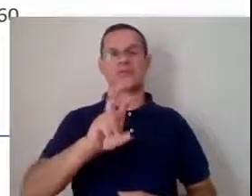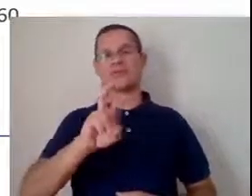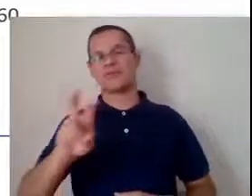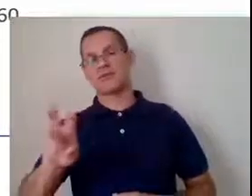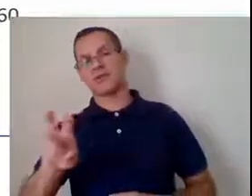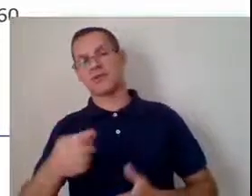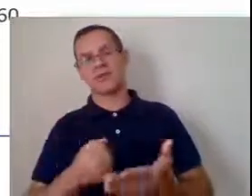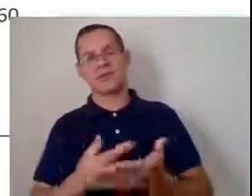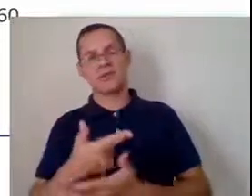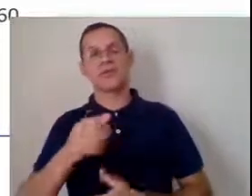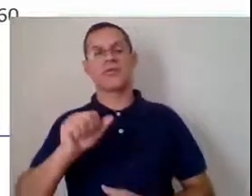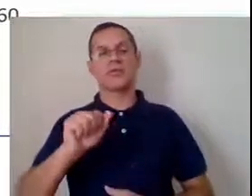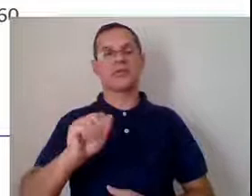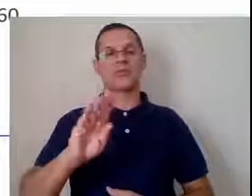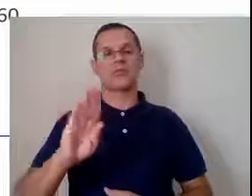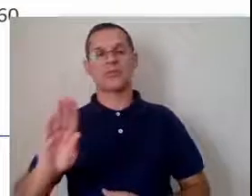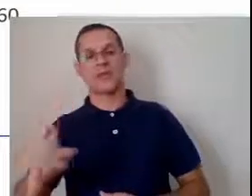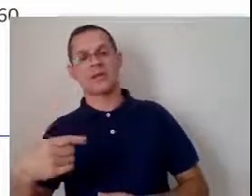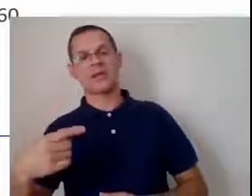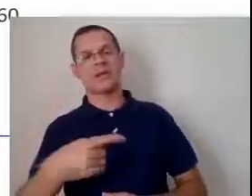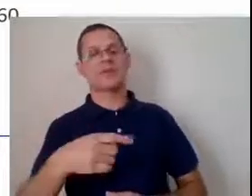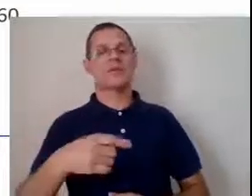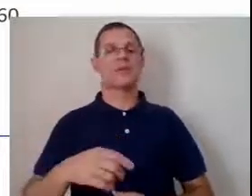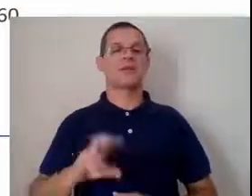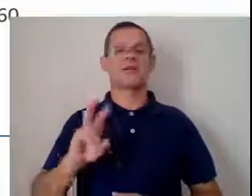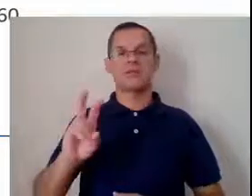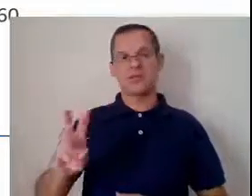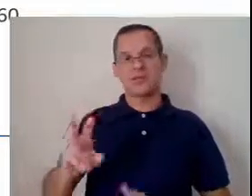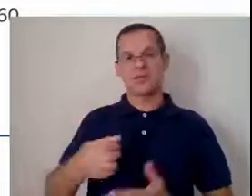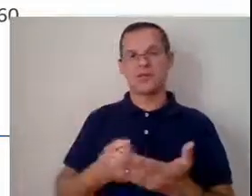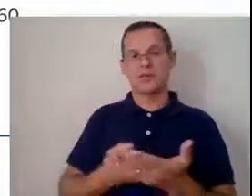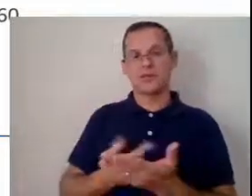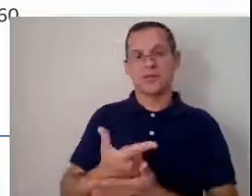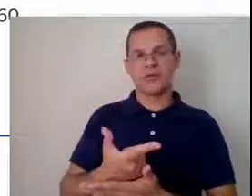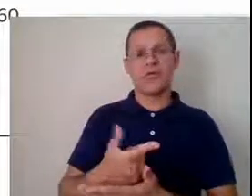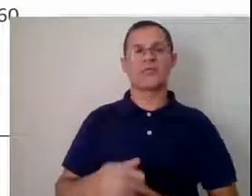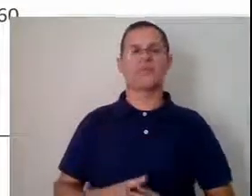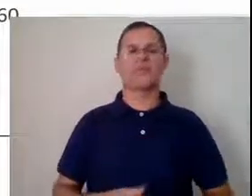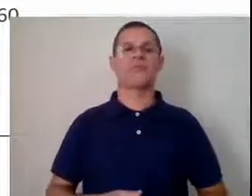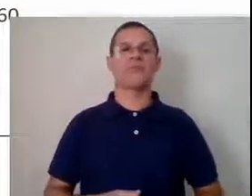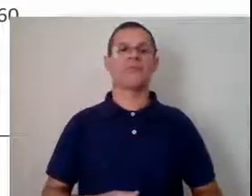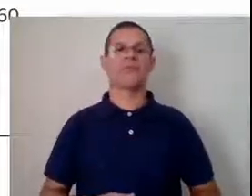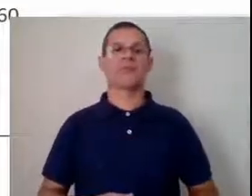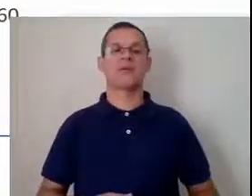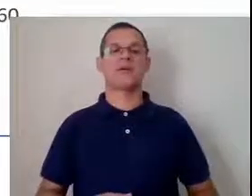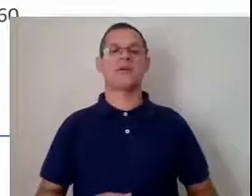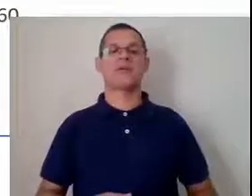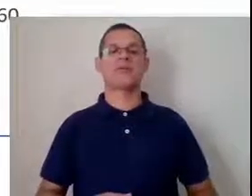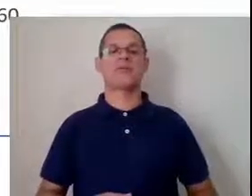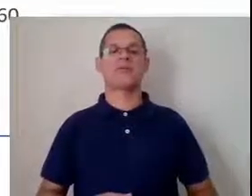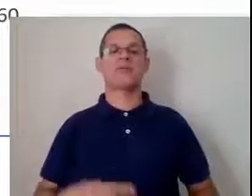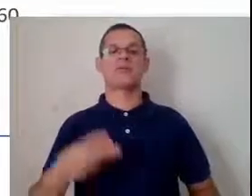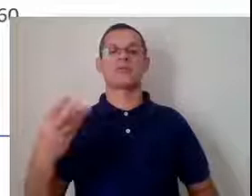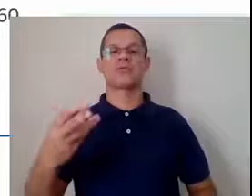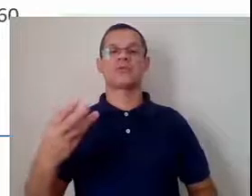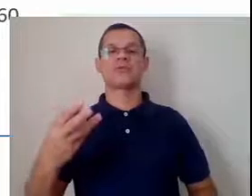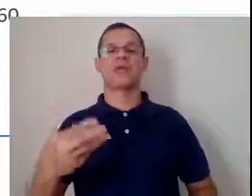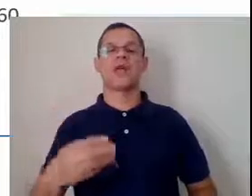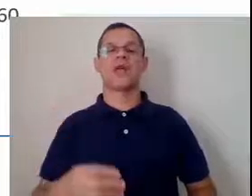que consomem A e B, menos os 5 que pertencem aos 3.